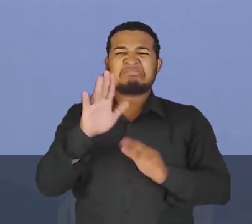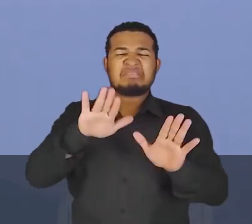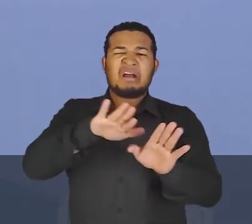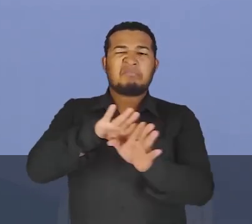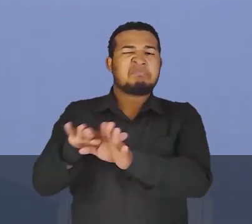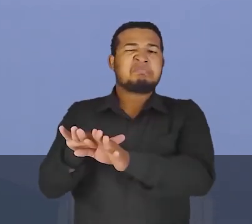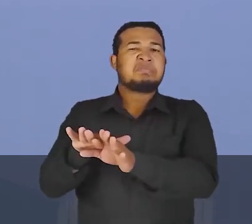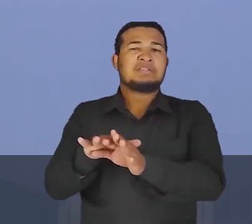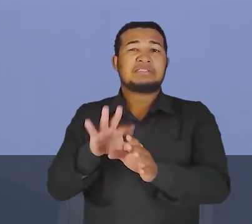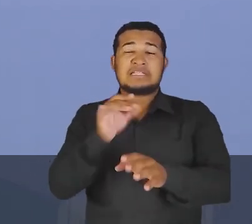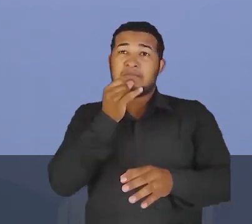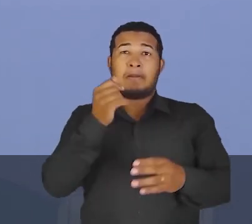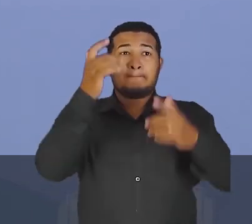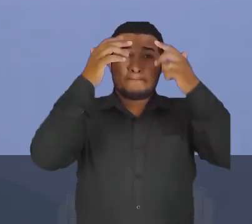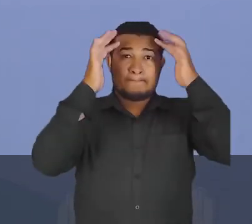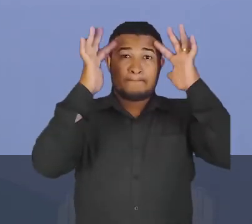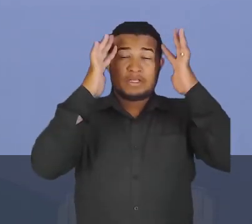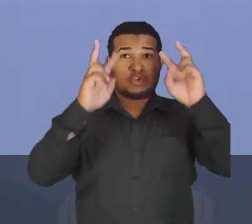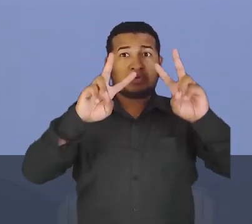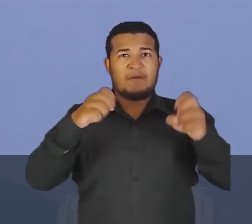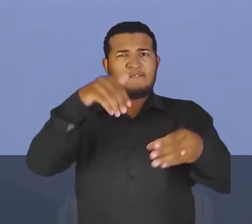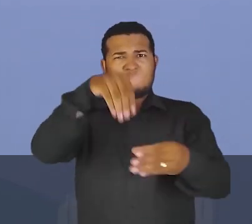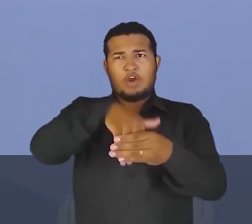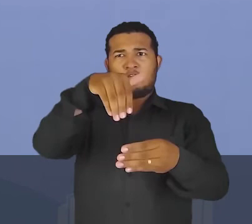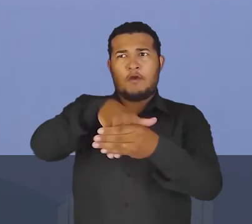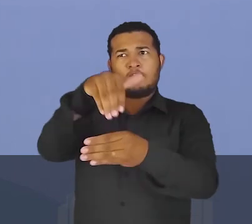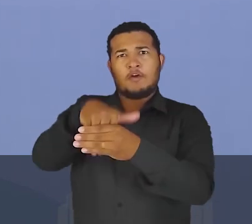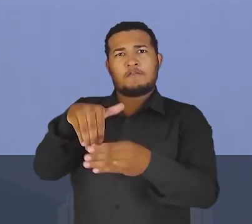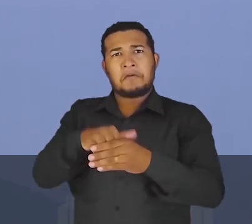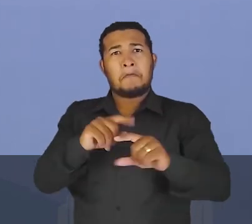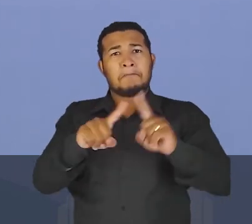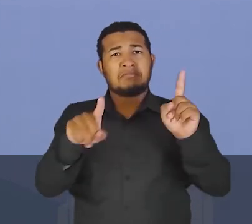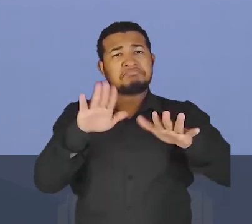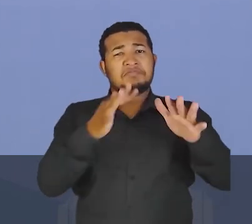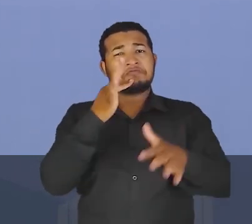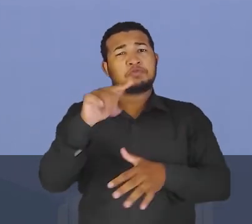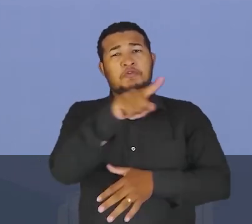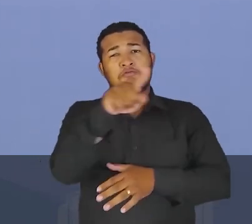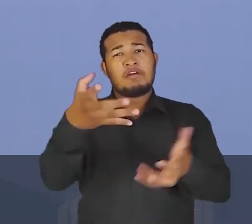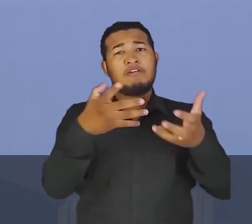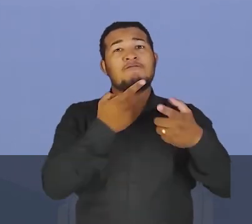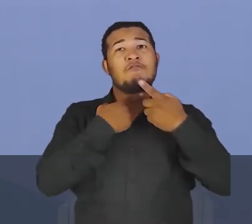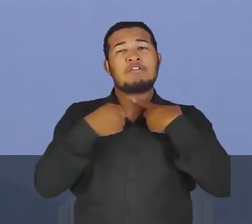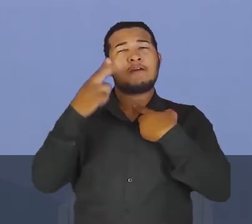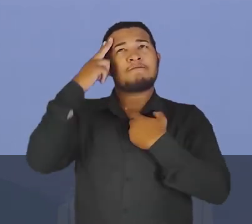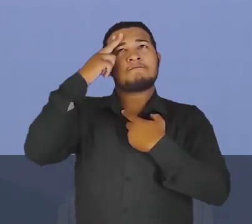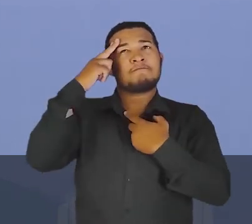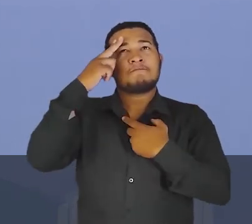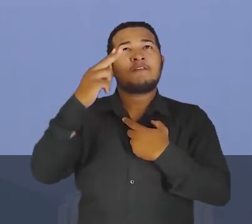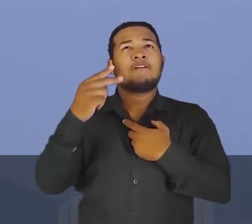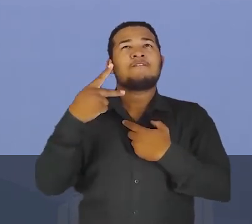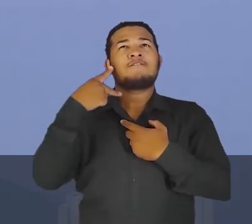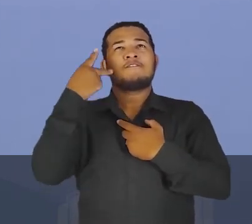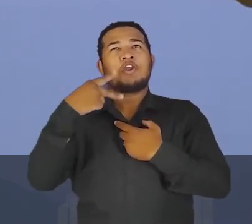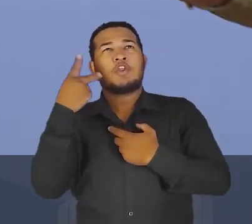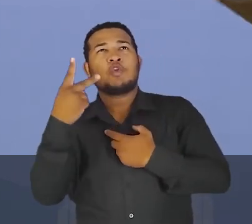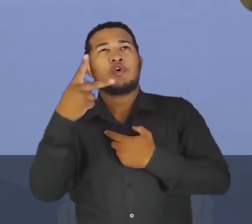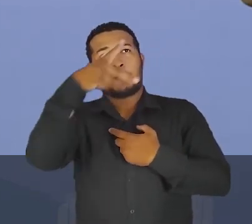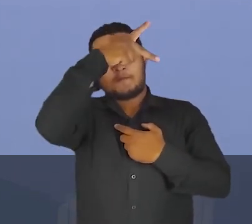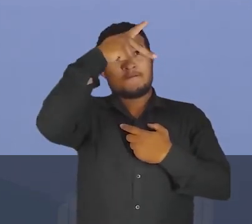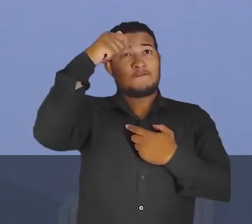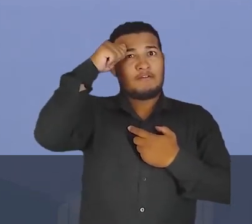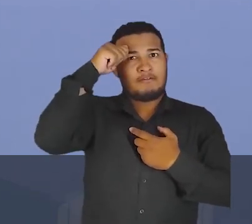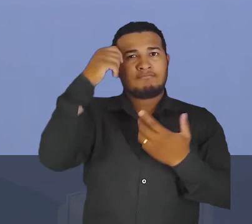gente fala tanto da questão do voto, etc., mas talvez você tenha o sonho de um dia se candidatar, um dia ser um vereador, ser um prefeito, chegar a cargos